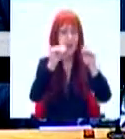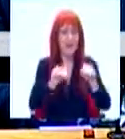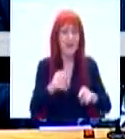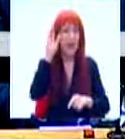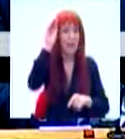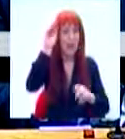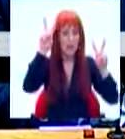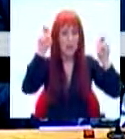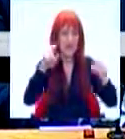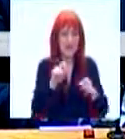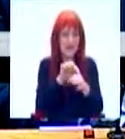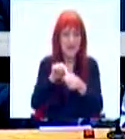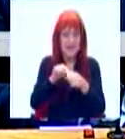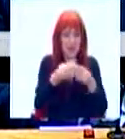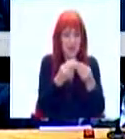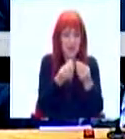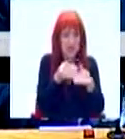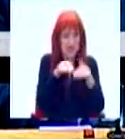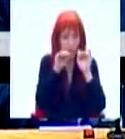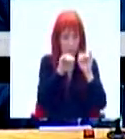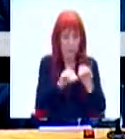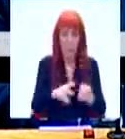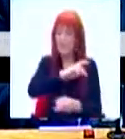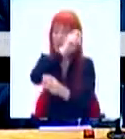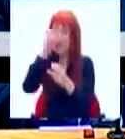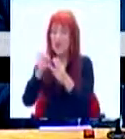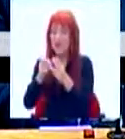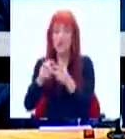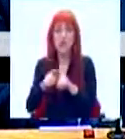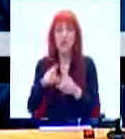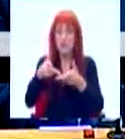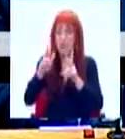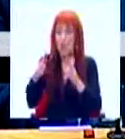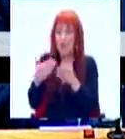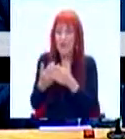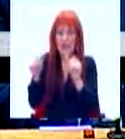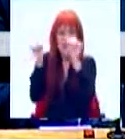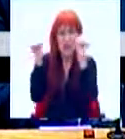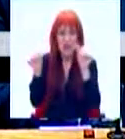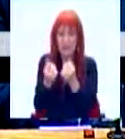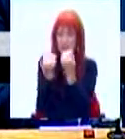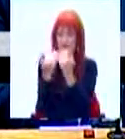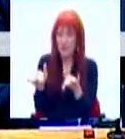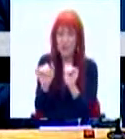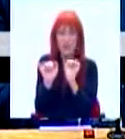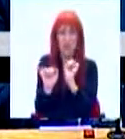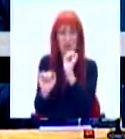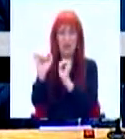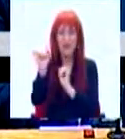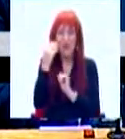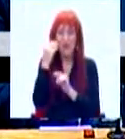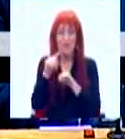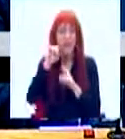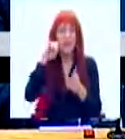bancos de células e de tecidos. E terceiro, a disponibilização de um sistema de informação de uma forma